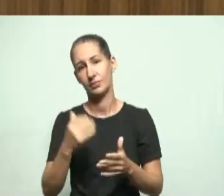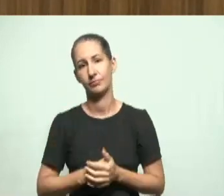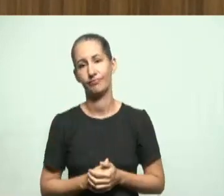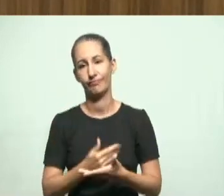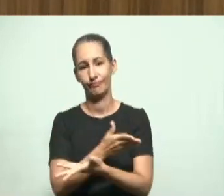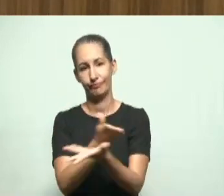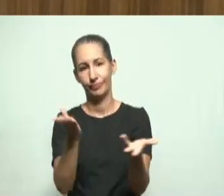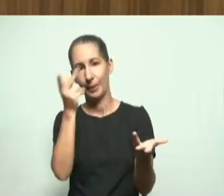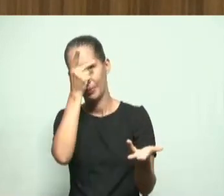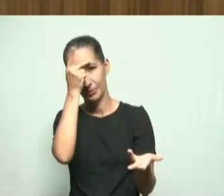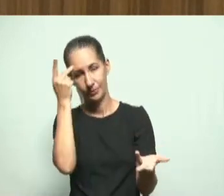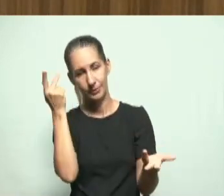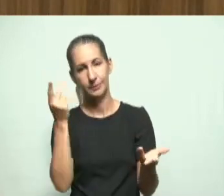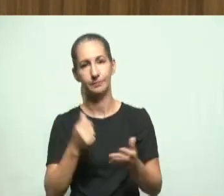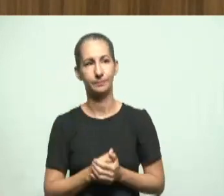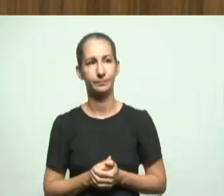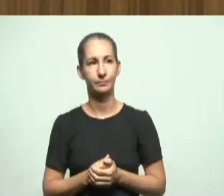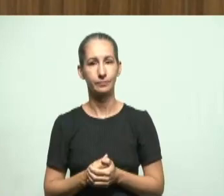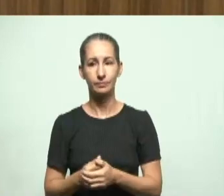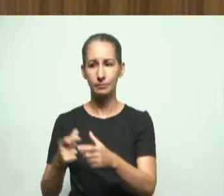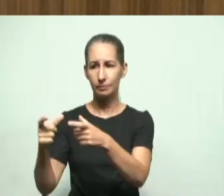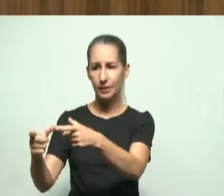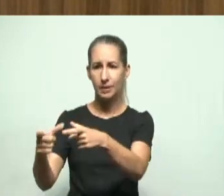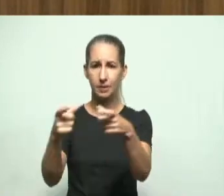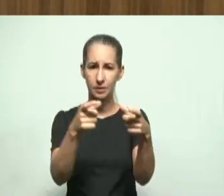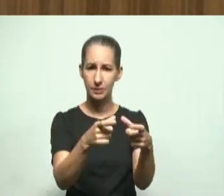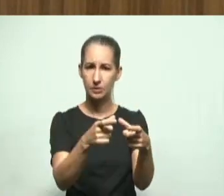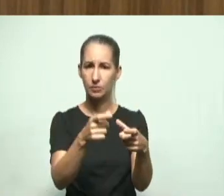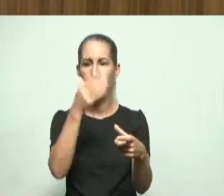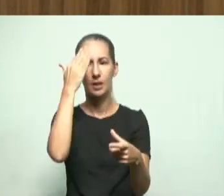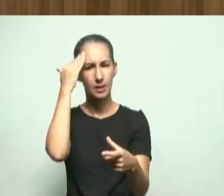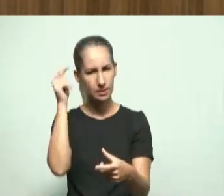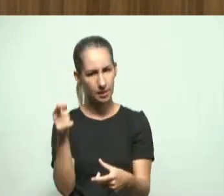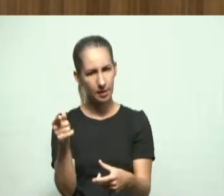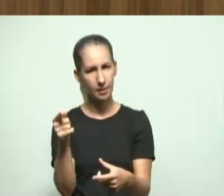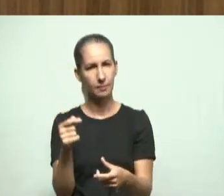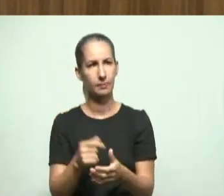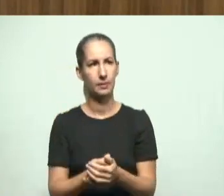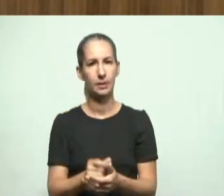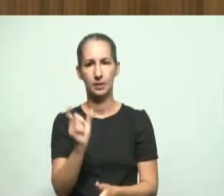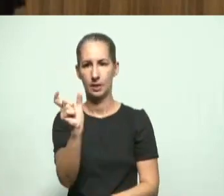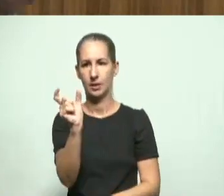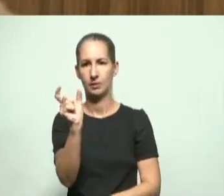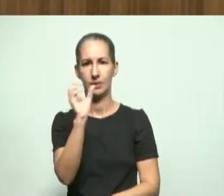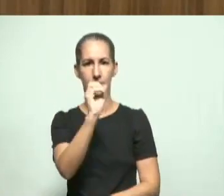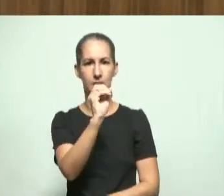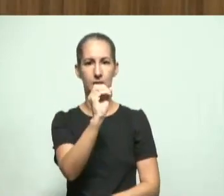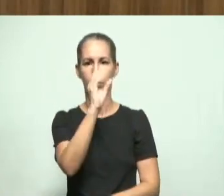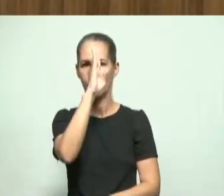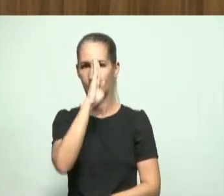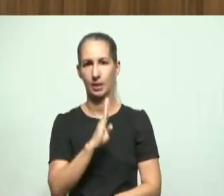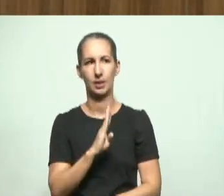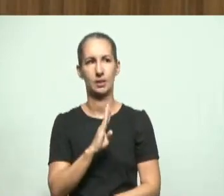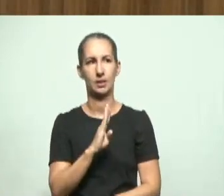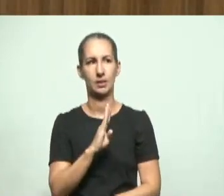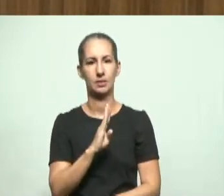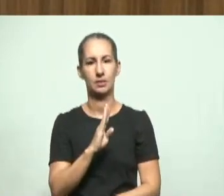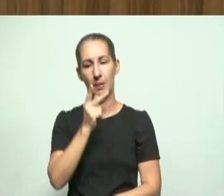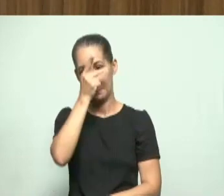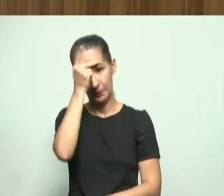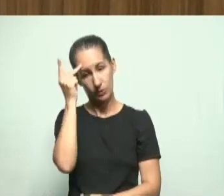povo, para aquelas pessoas menos esclarecidas. Tarifa zero, tudo é de graça. Alguém tem de